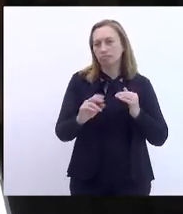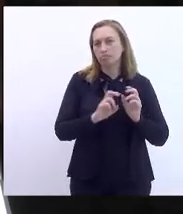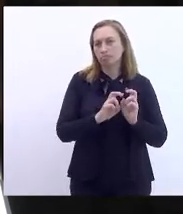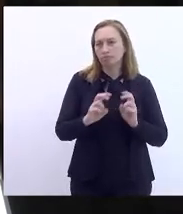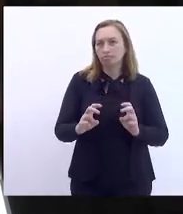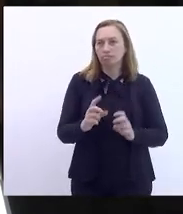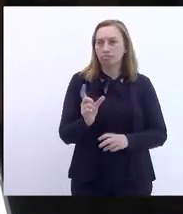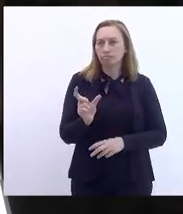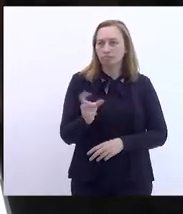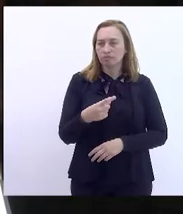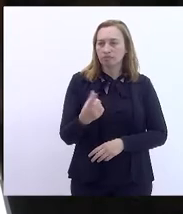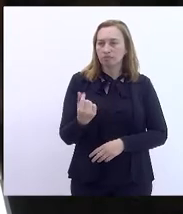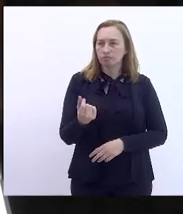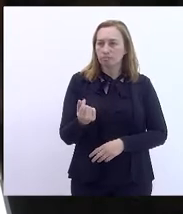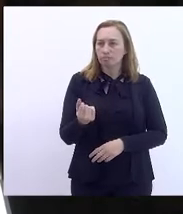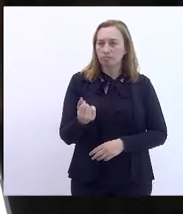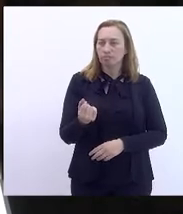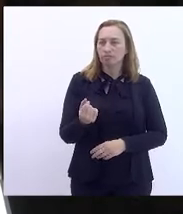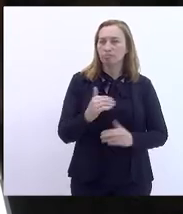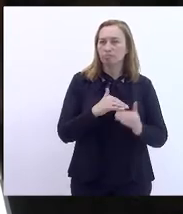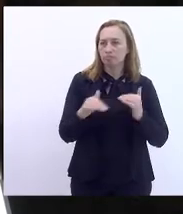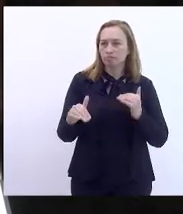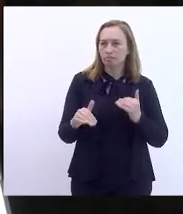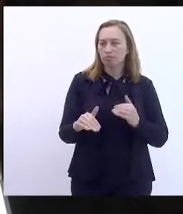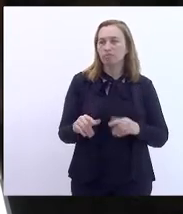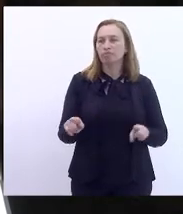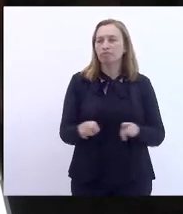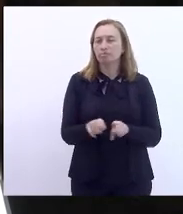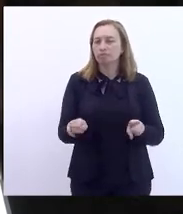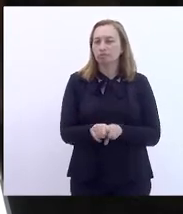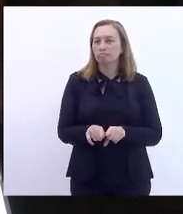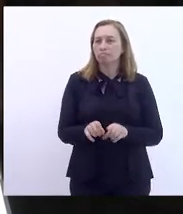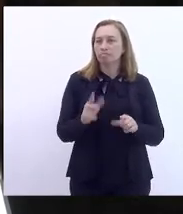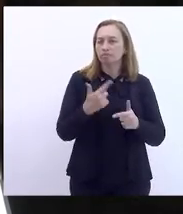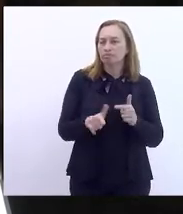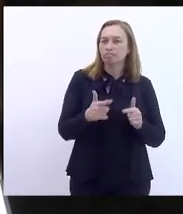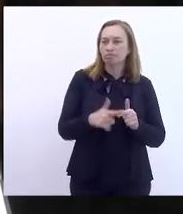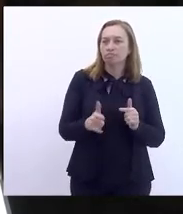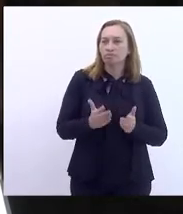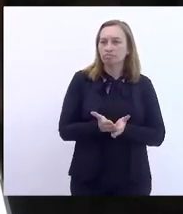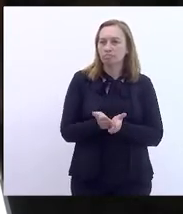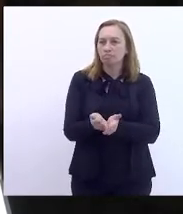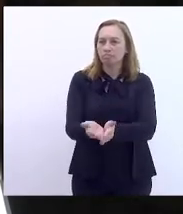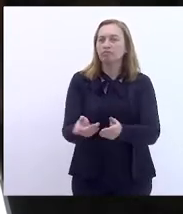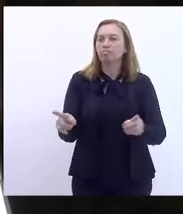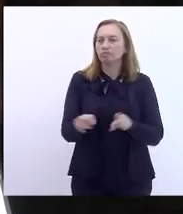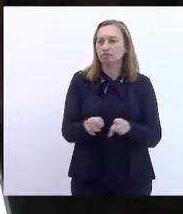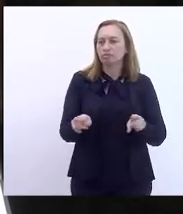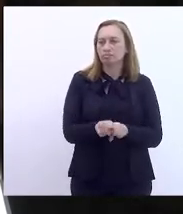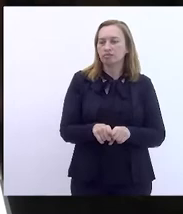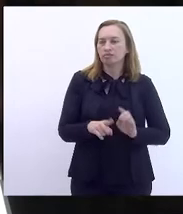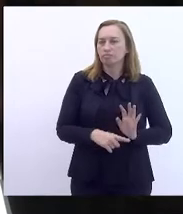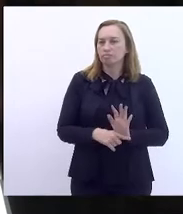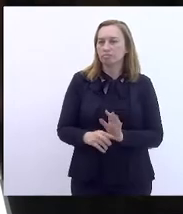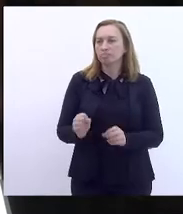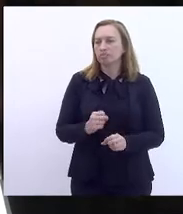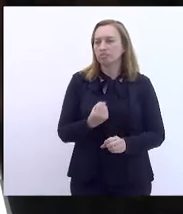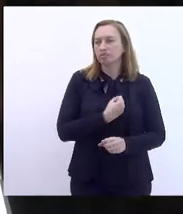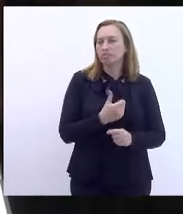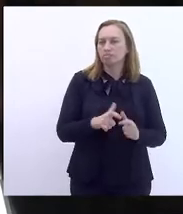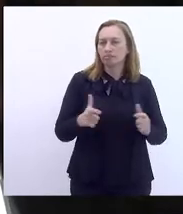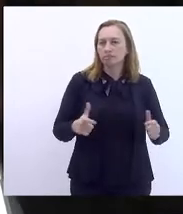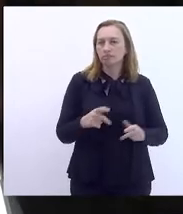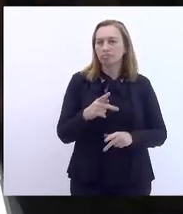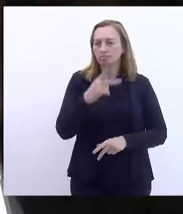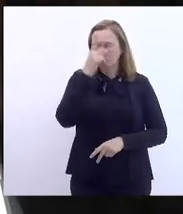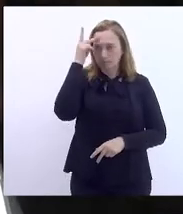aumento de passagem inclusive do metrô né e os problemas crônicos das barcas também que atendem grande parte da população